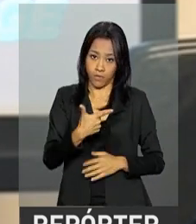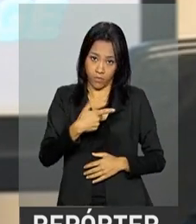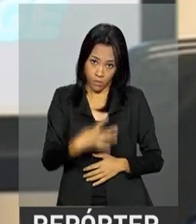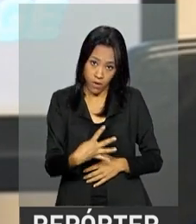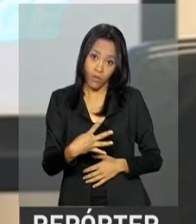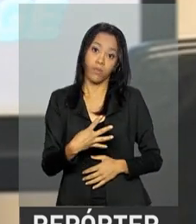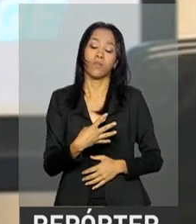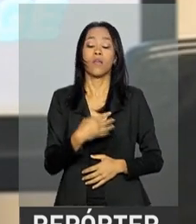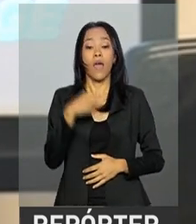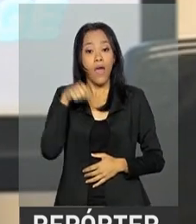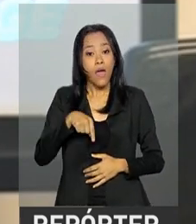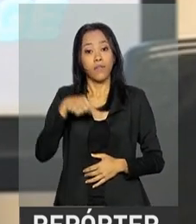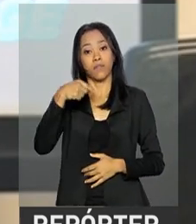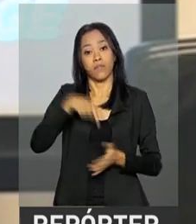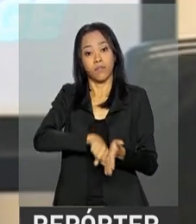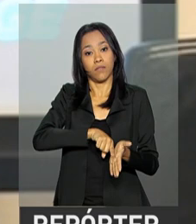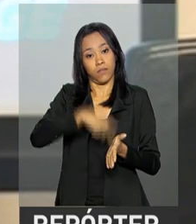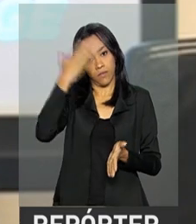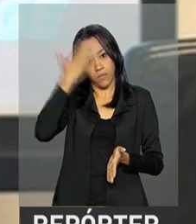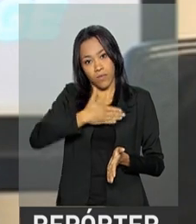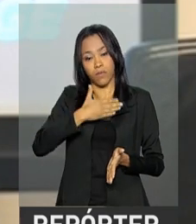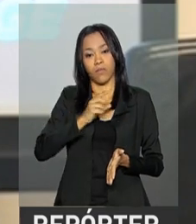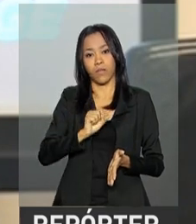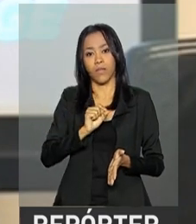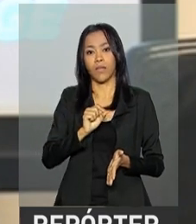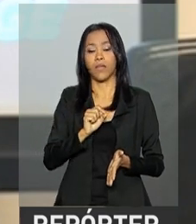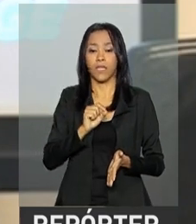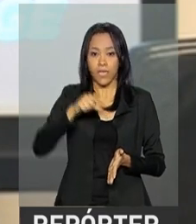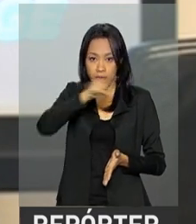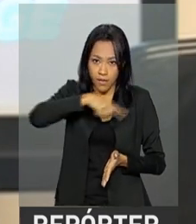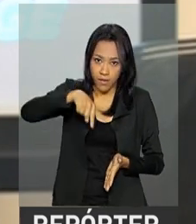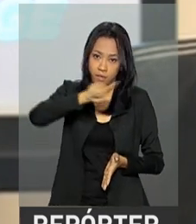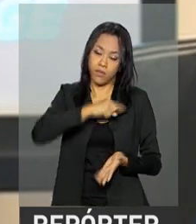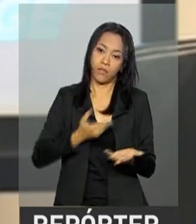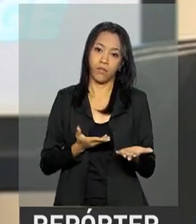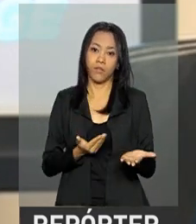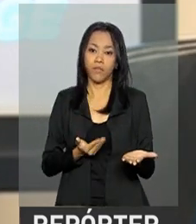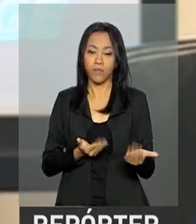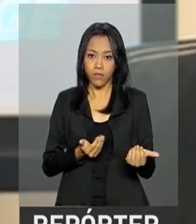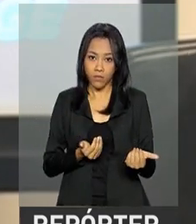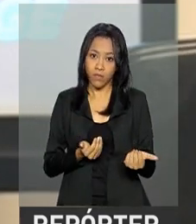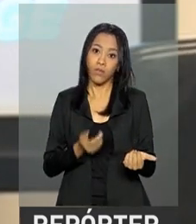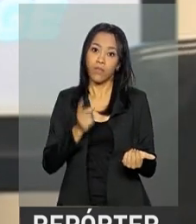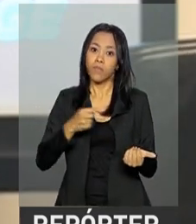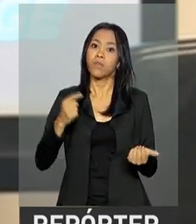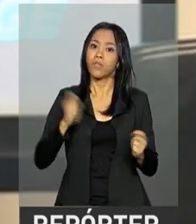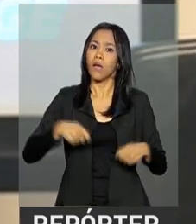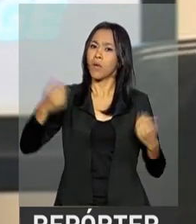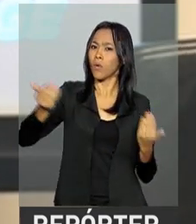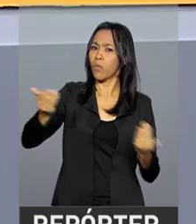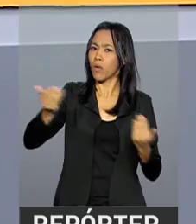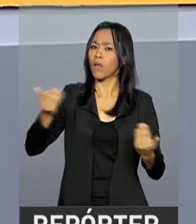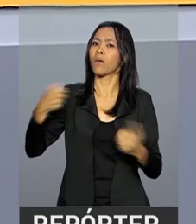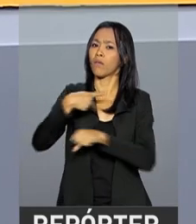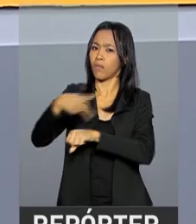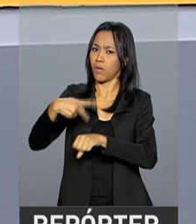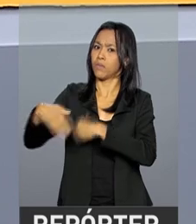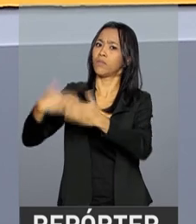que essa pesquisa revela é uma proximidade já uma comparabilidade com países desenvolvidos